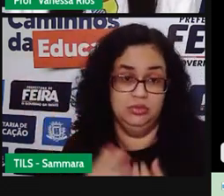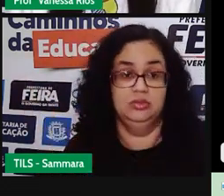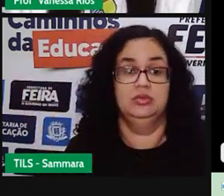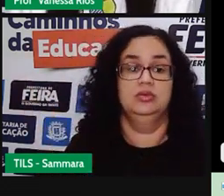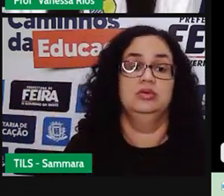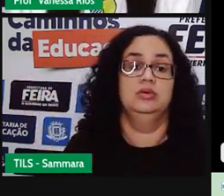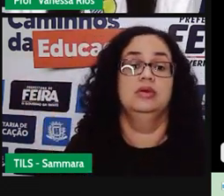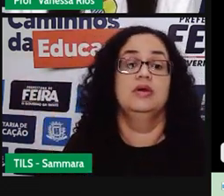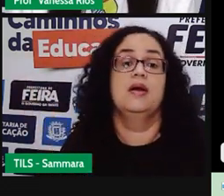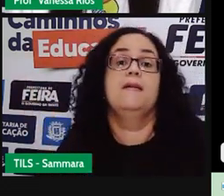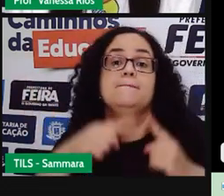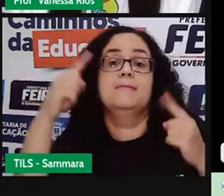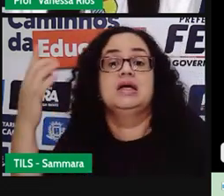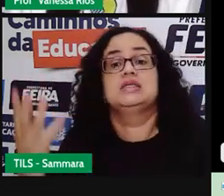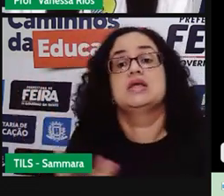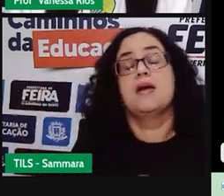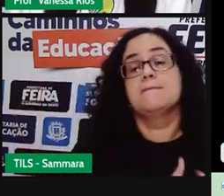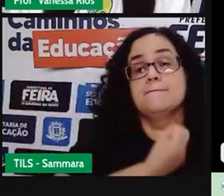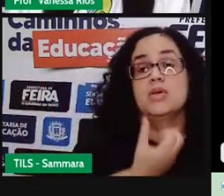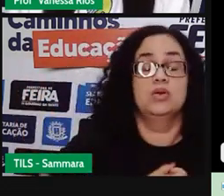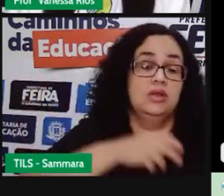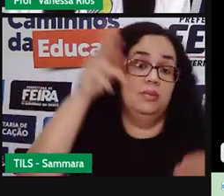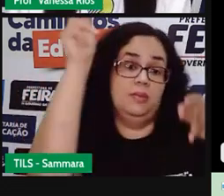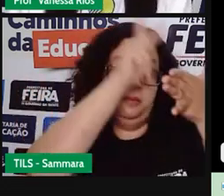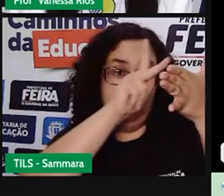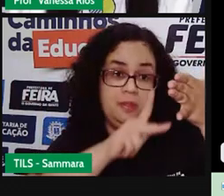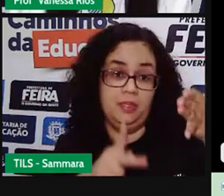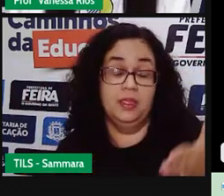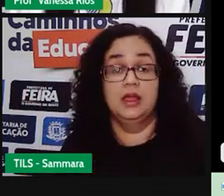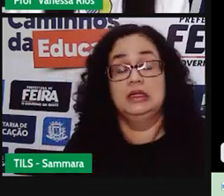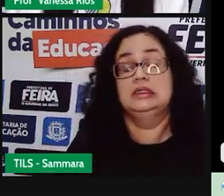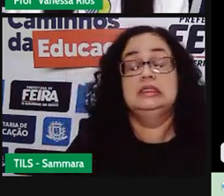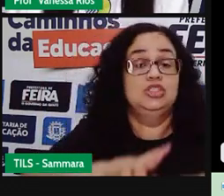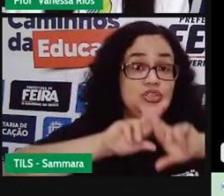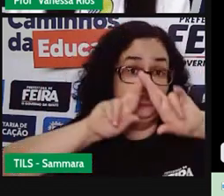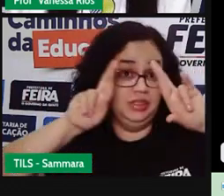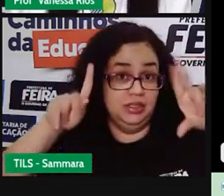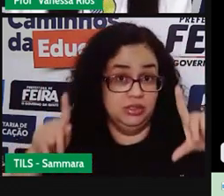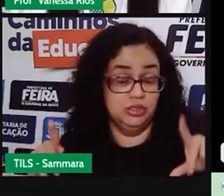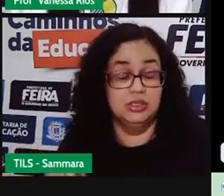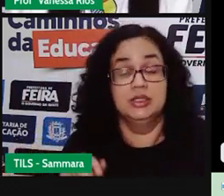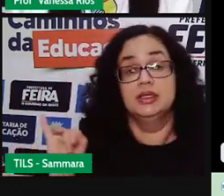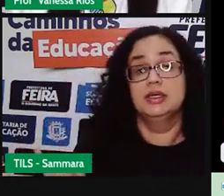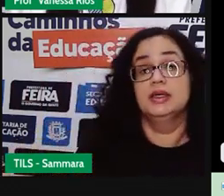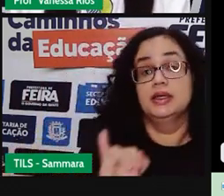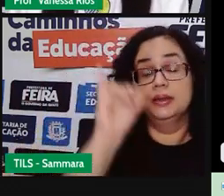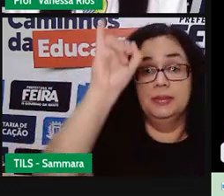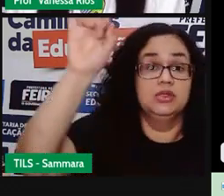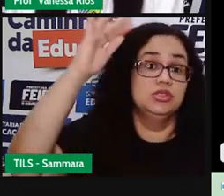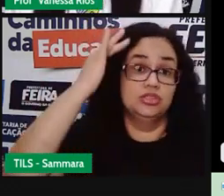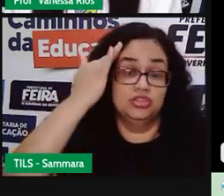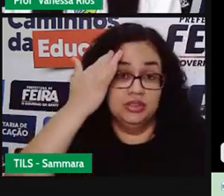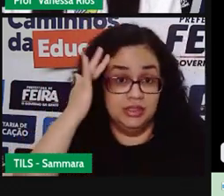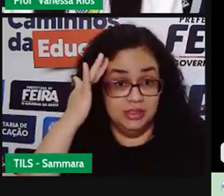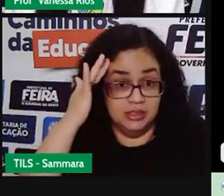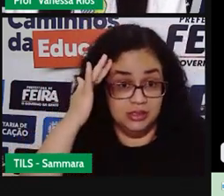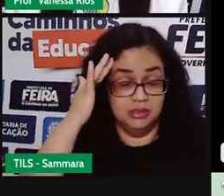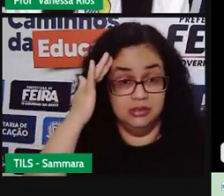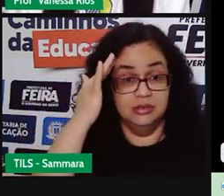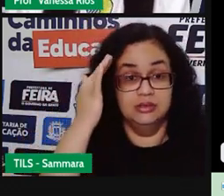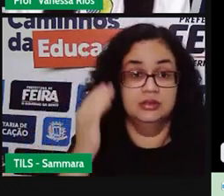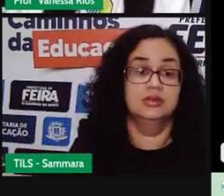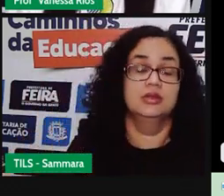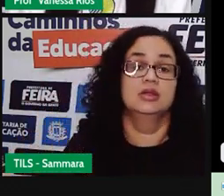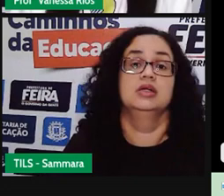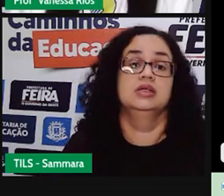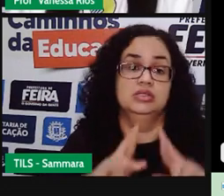muito importante a gente entender quais são essas diferenças para a gente reconhecer quando um texto é poético e